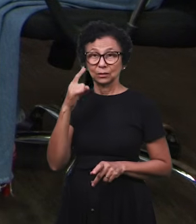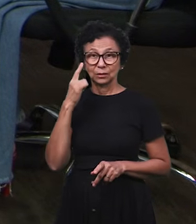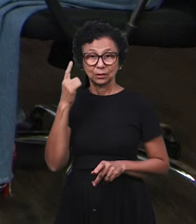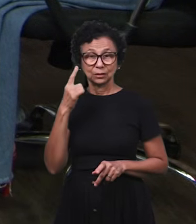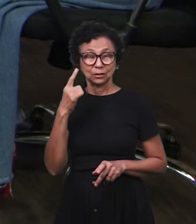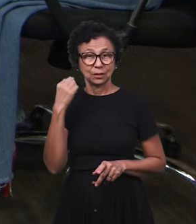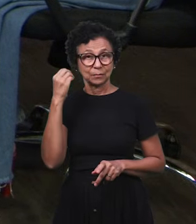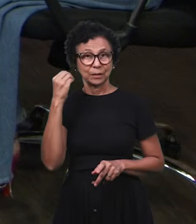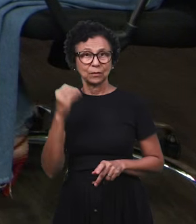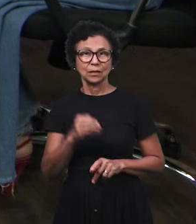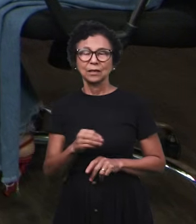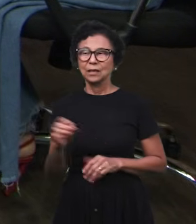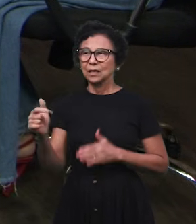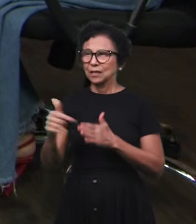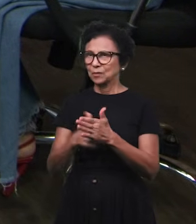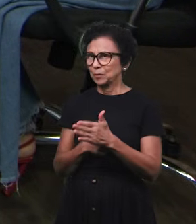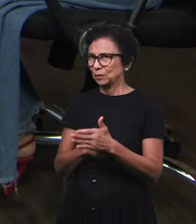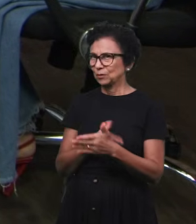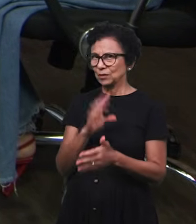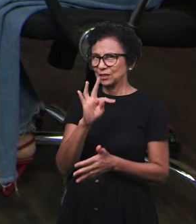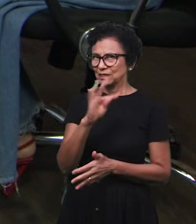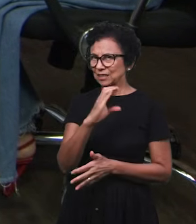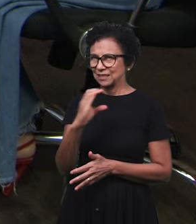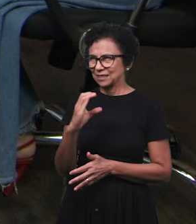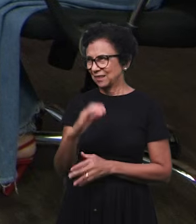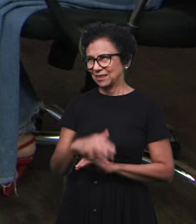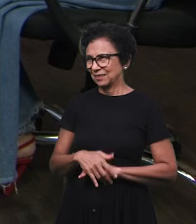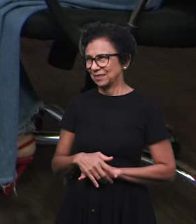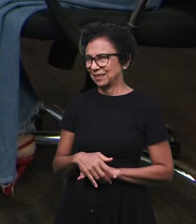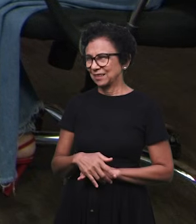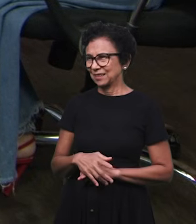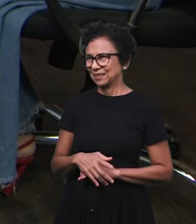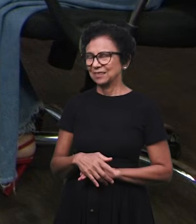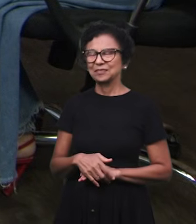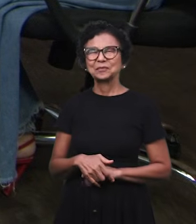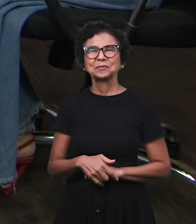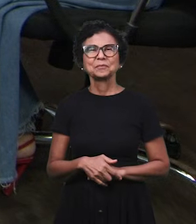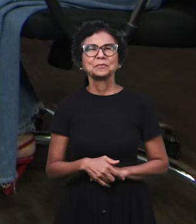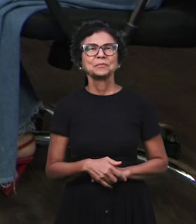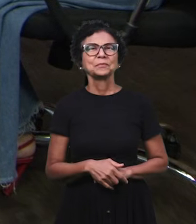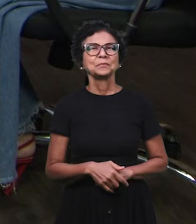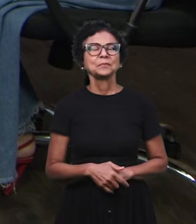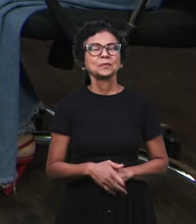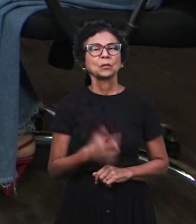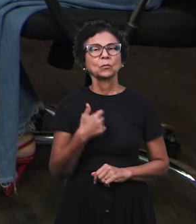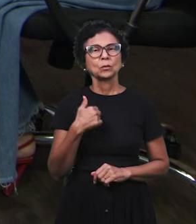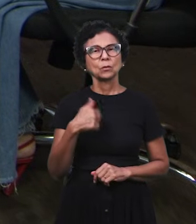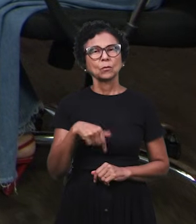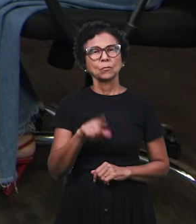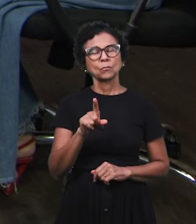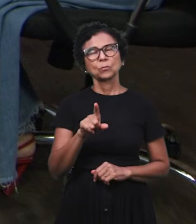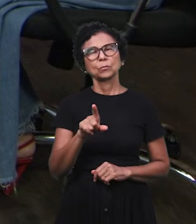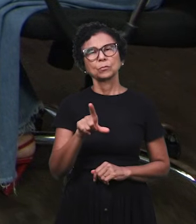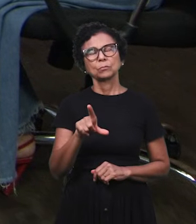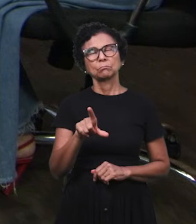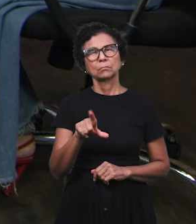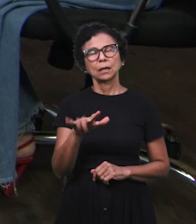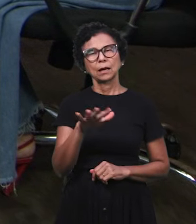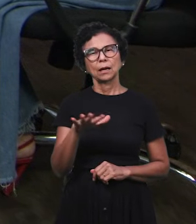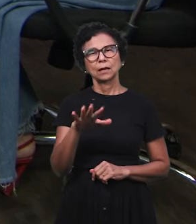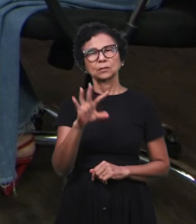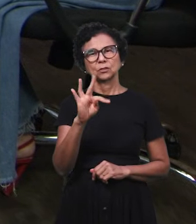TCC, né? Verdade. Mas olha só, quando eu fui fazer meu TCC, eu fiz também na área de Direito do